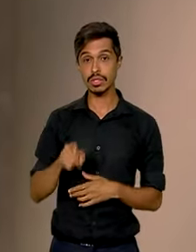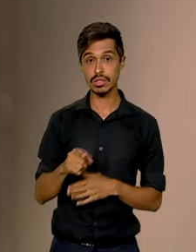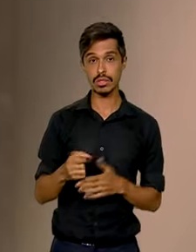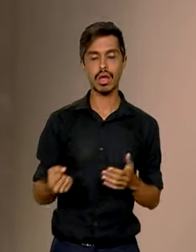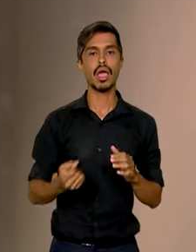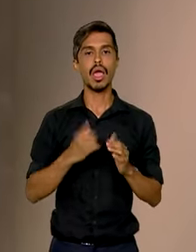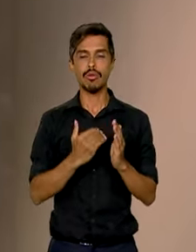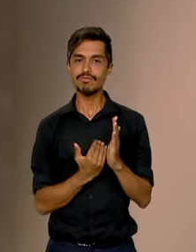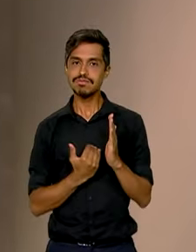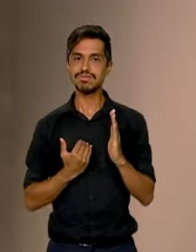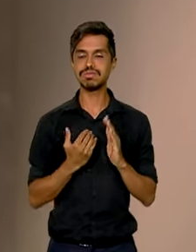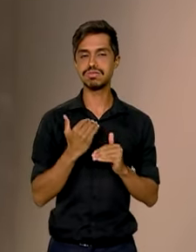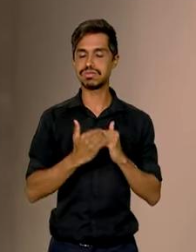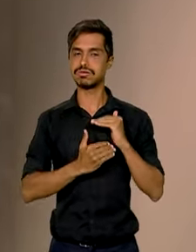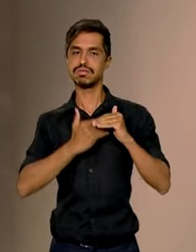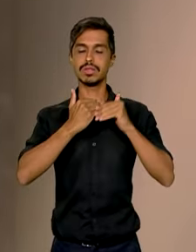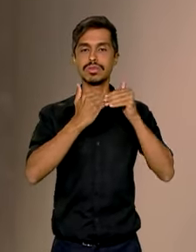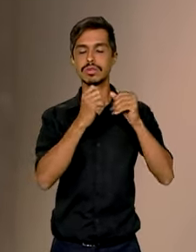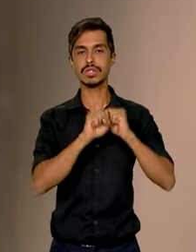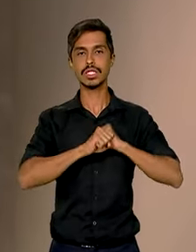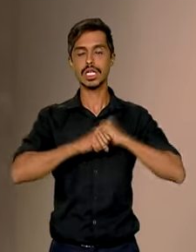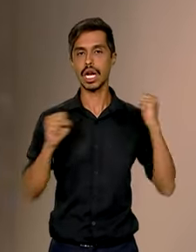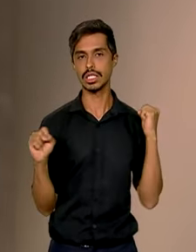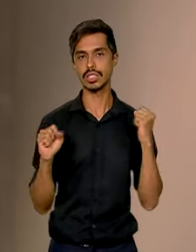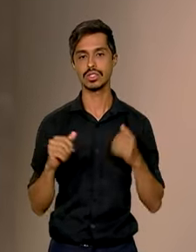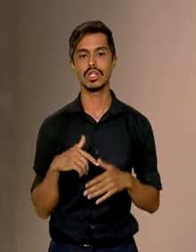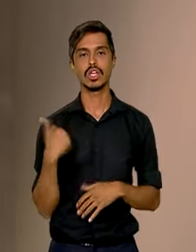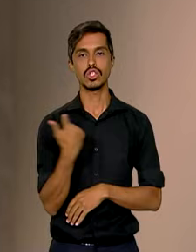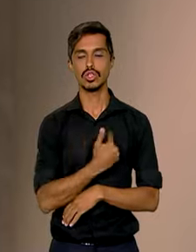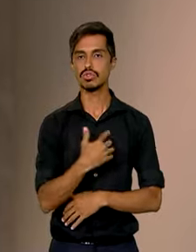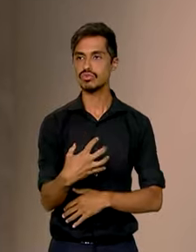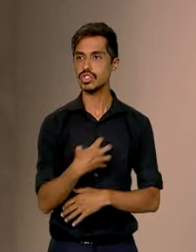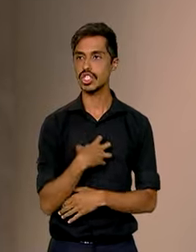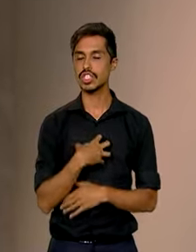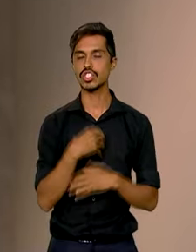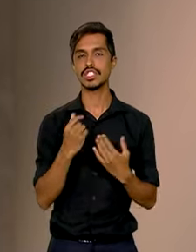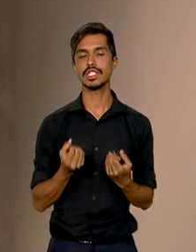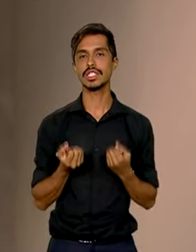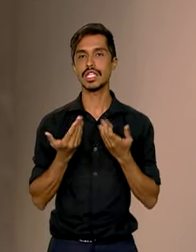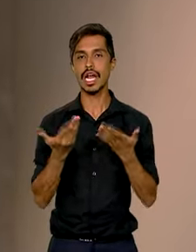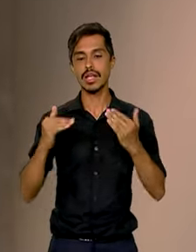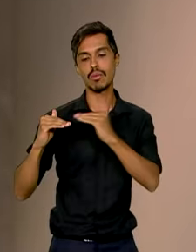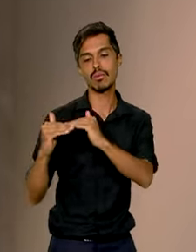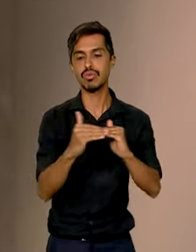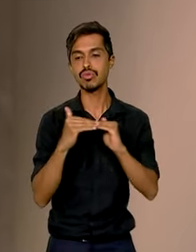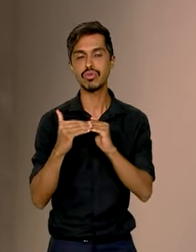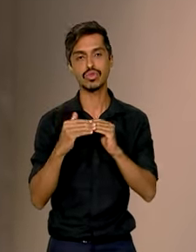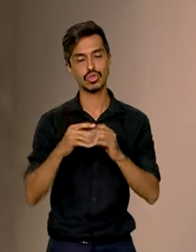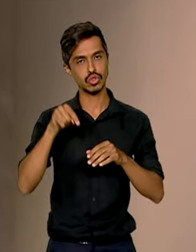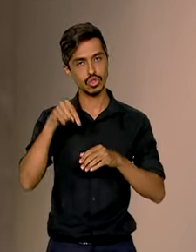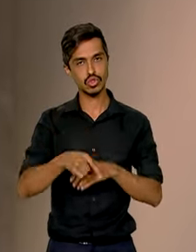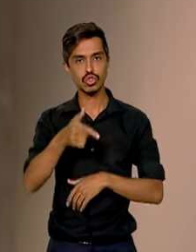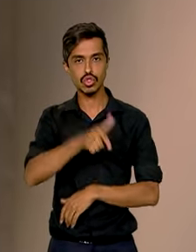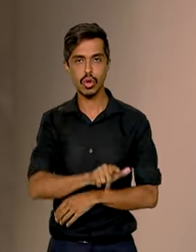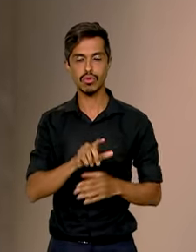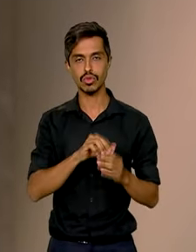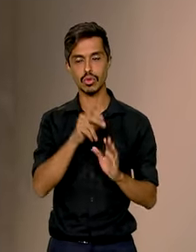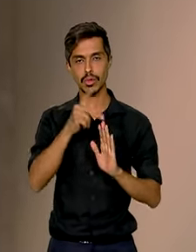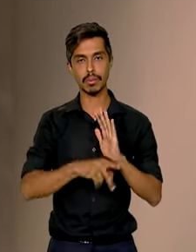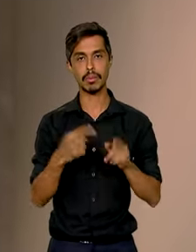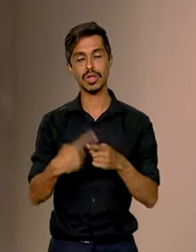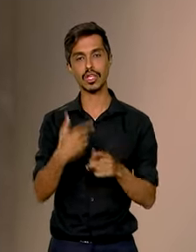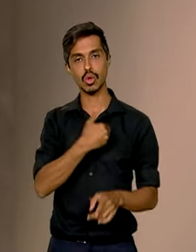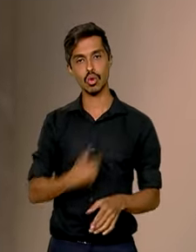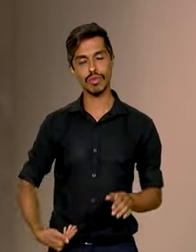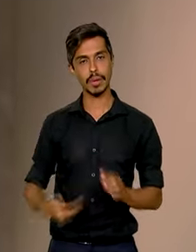grande avanço, sabe? E uma forma da gente trazer a equidade de novo para dentro do programa. Porque no governo